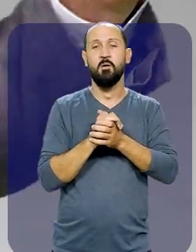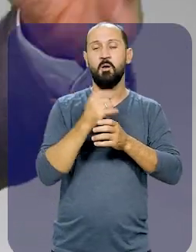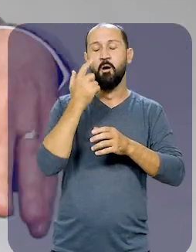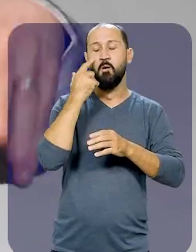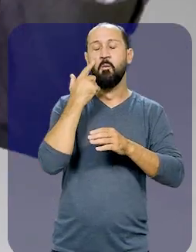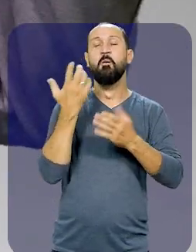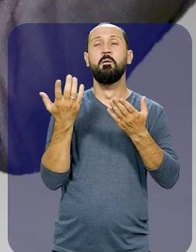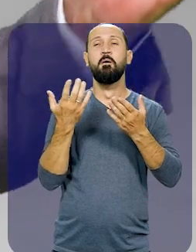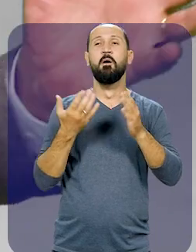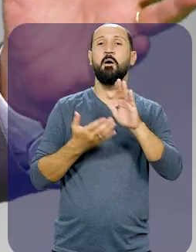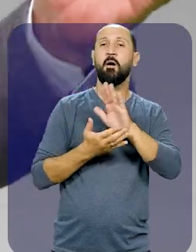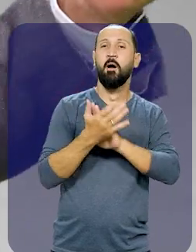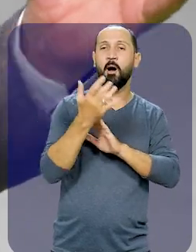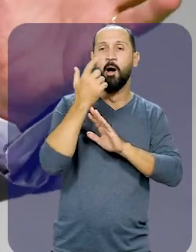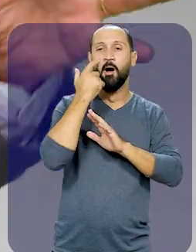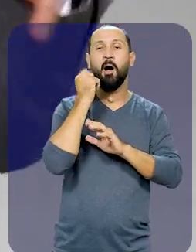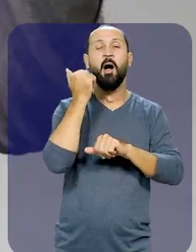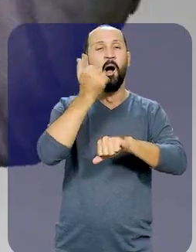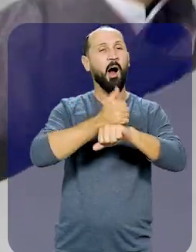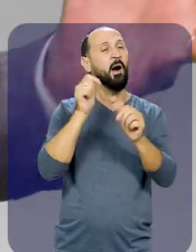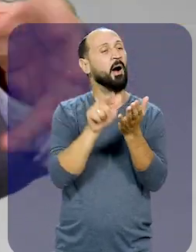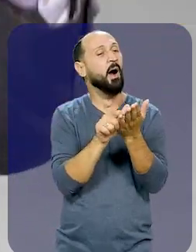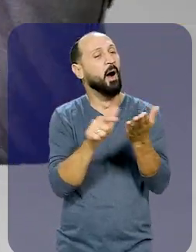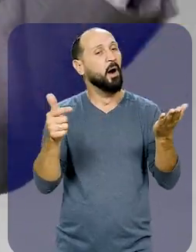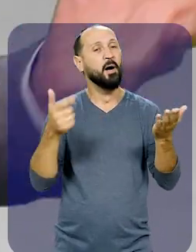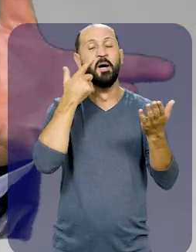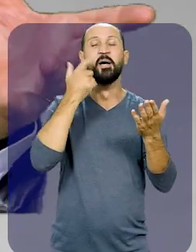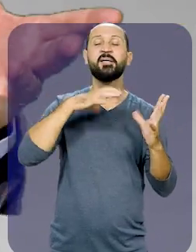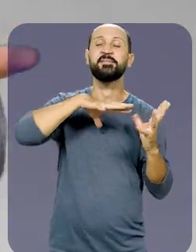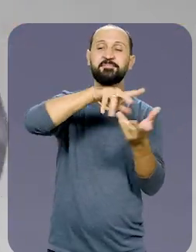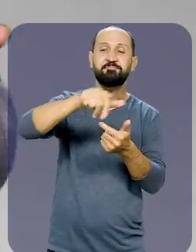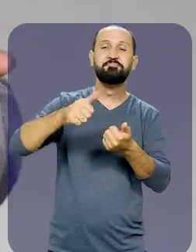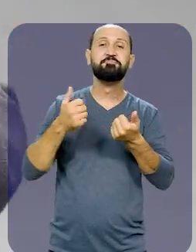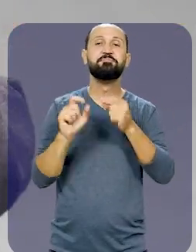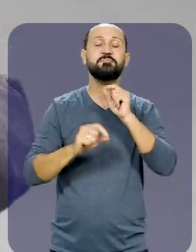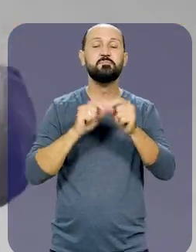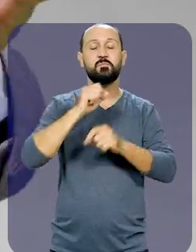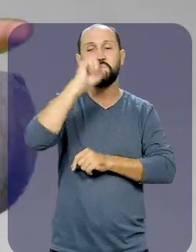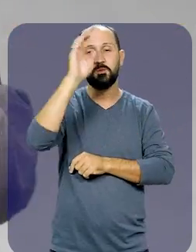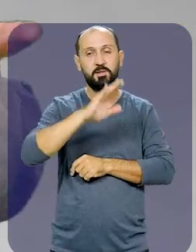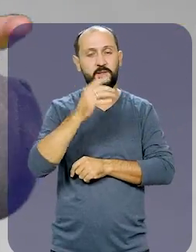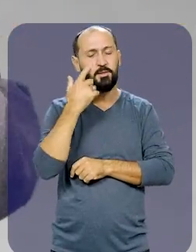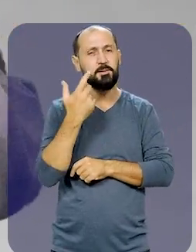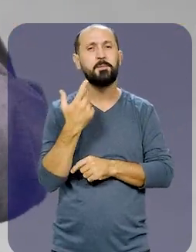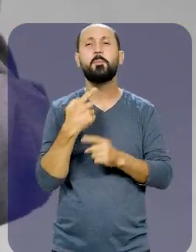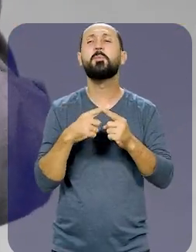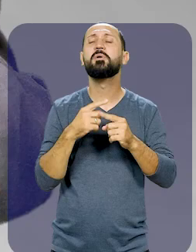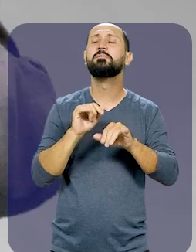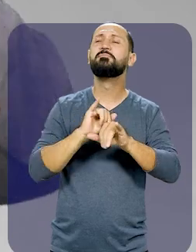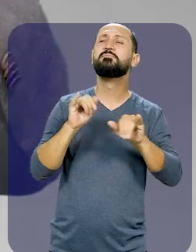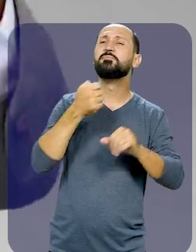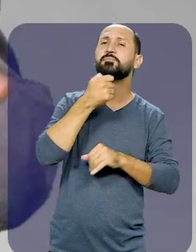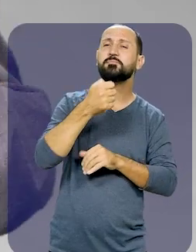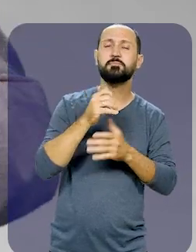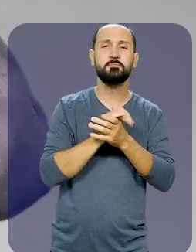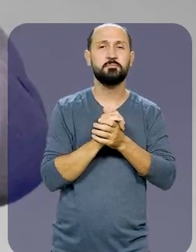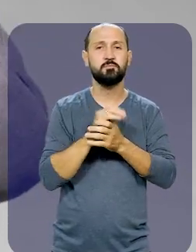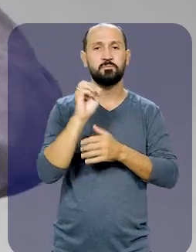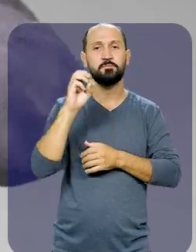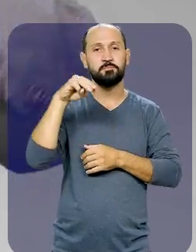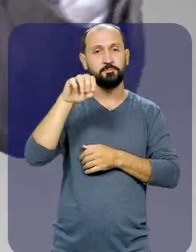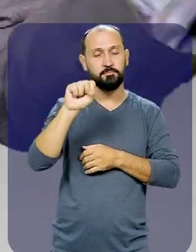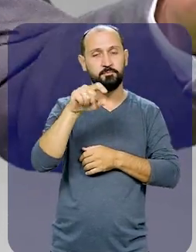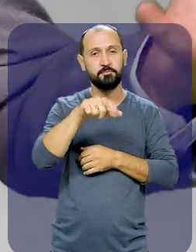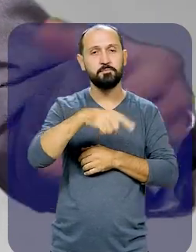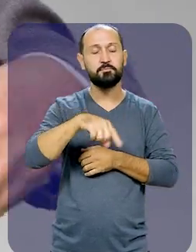sair nos principais jornais nacionais do Brasil? Por que ninguém fala isso? Quando a Organização